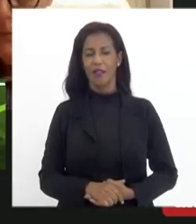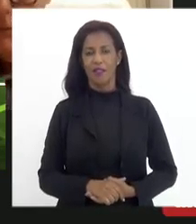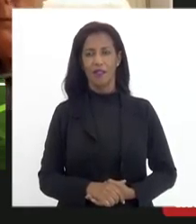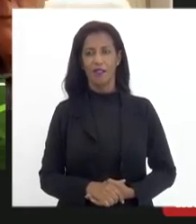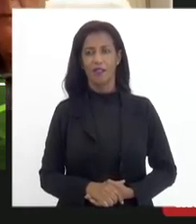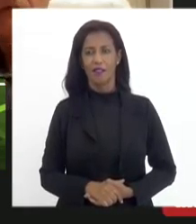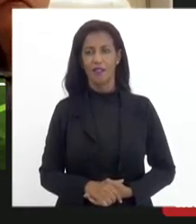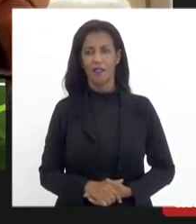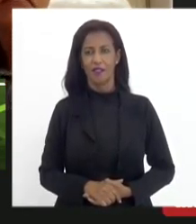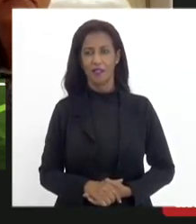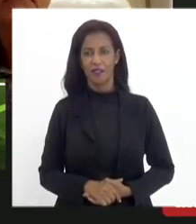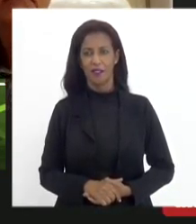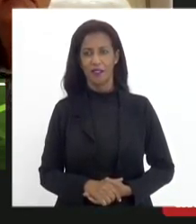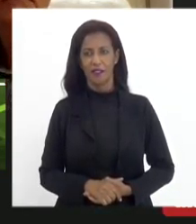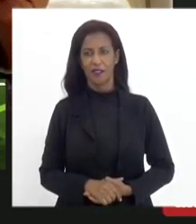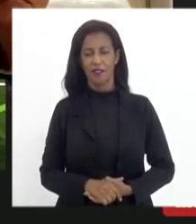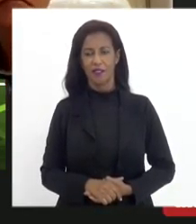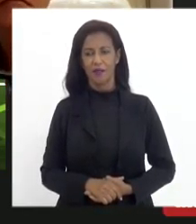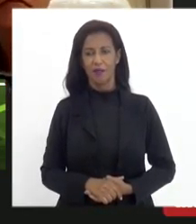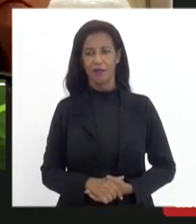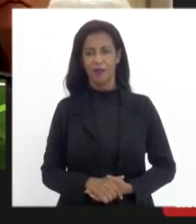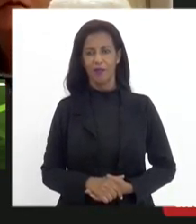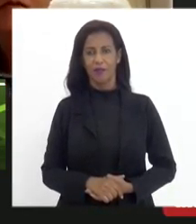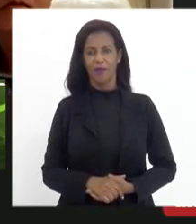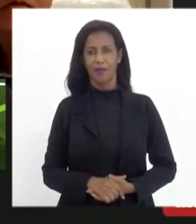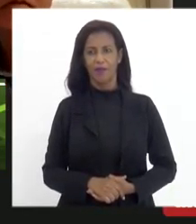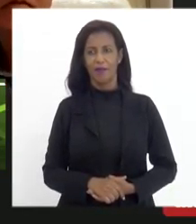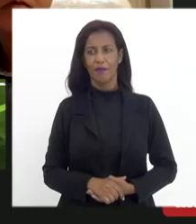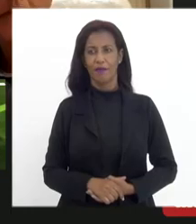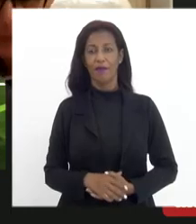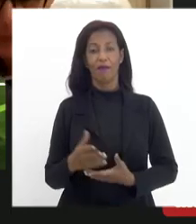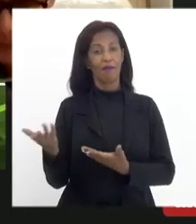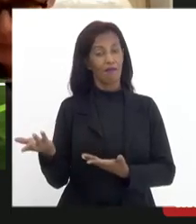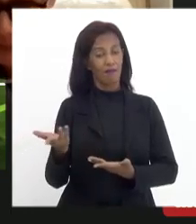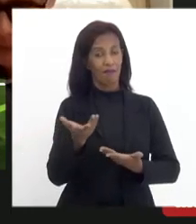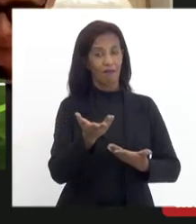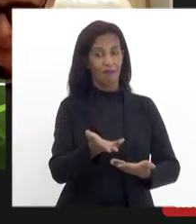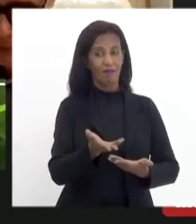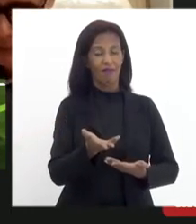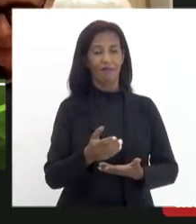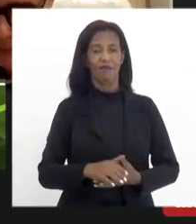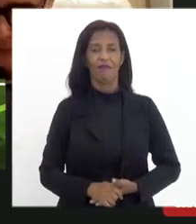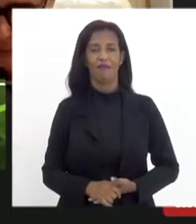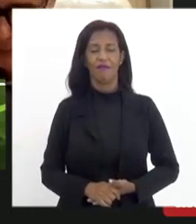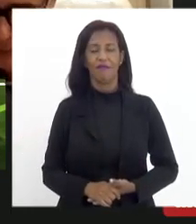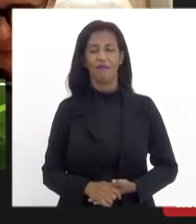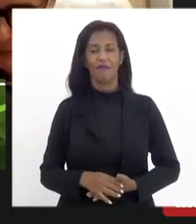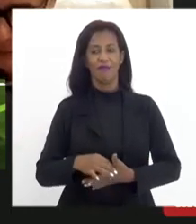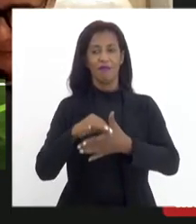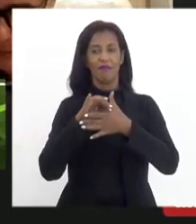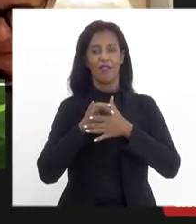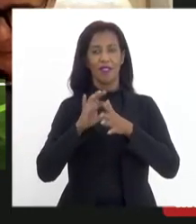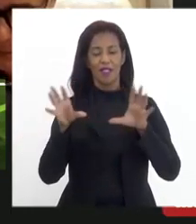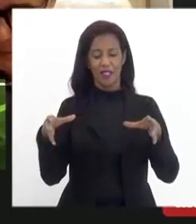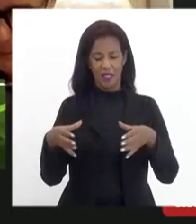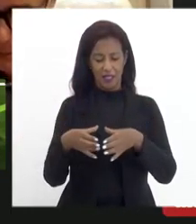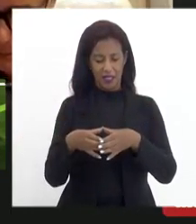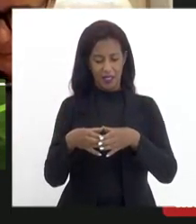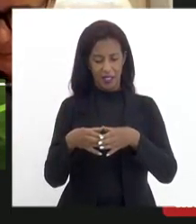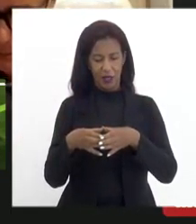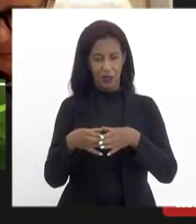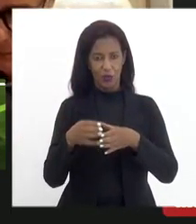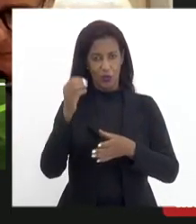Ivan Machado, representando a folia. Gostaria de convidar, que representa o Centro de Cultura Popular